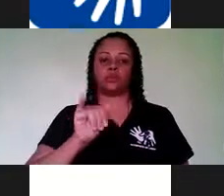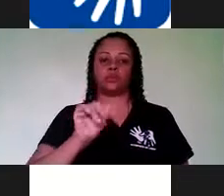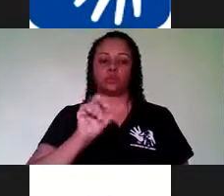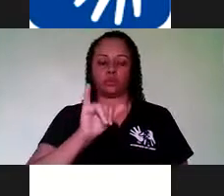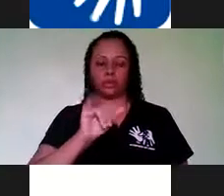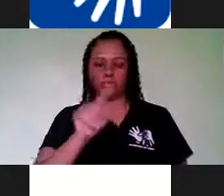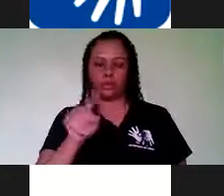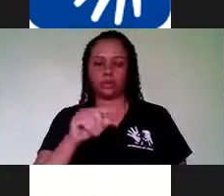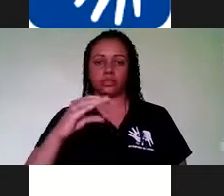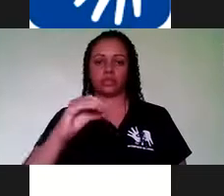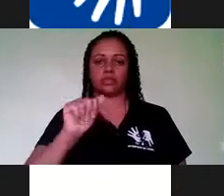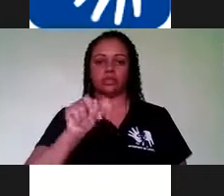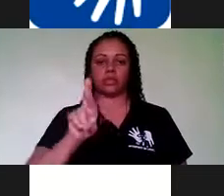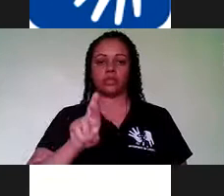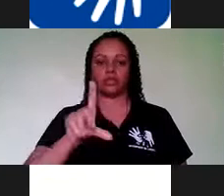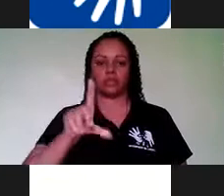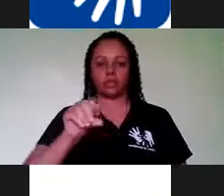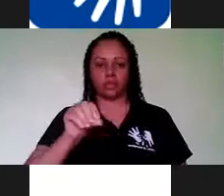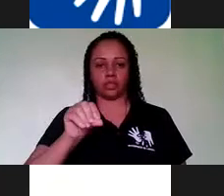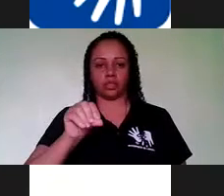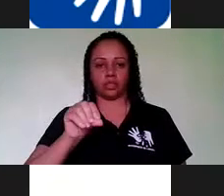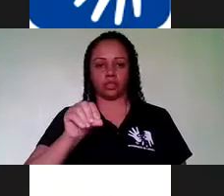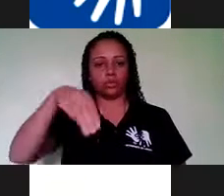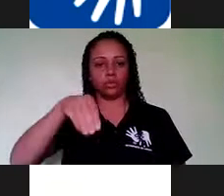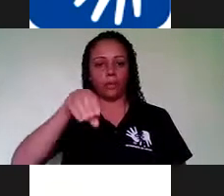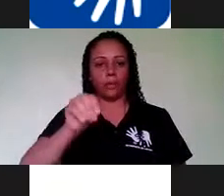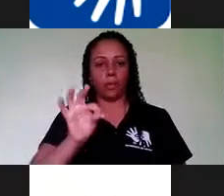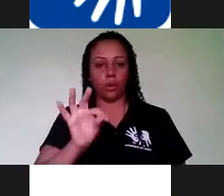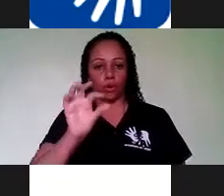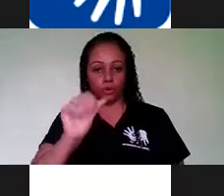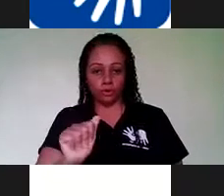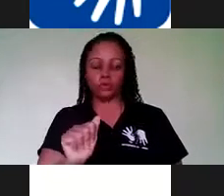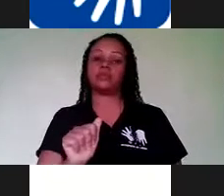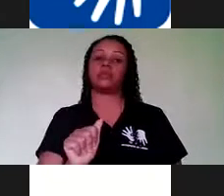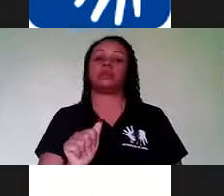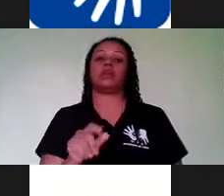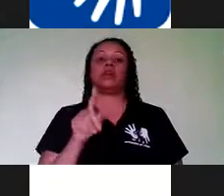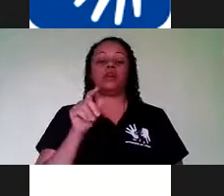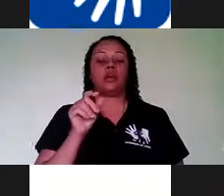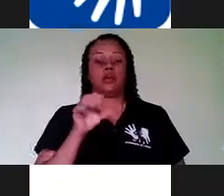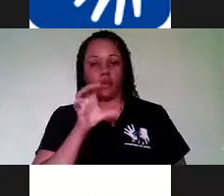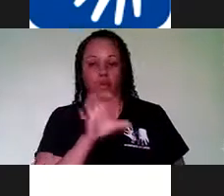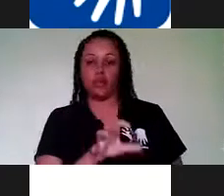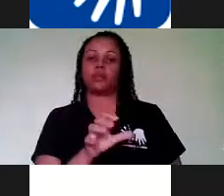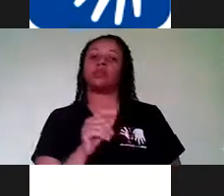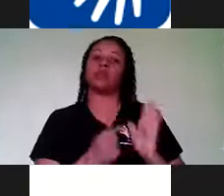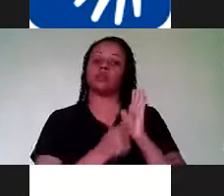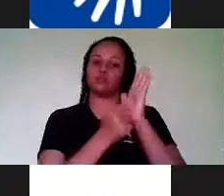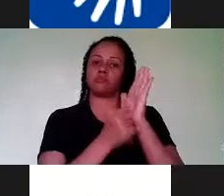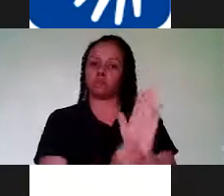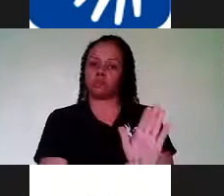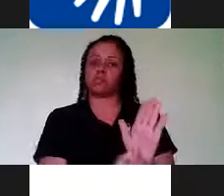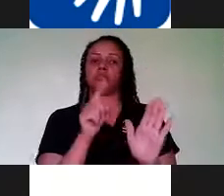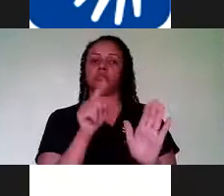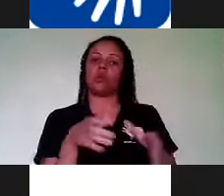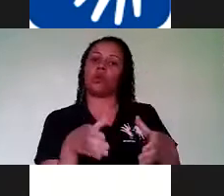representamos 71 sindicatos que estão filiados na FEComerciários, então representamos a categoria de